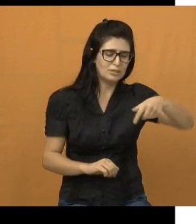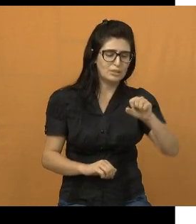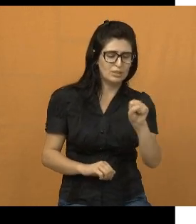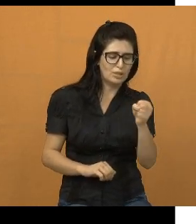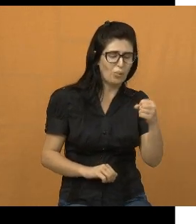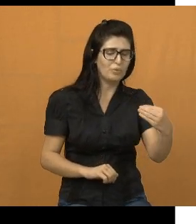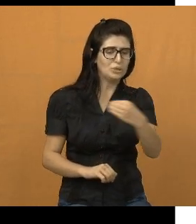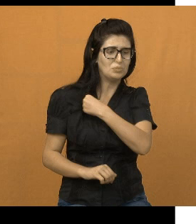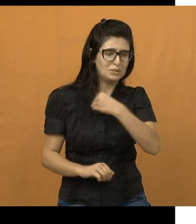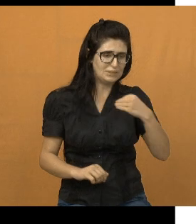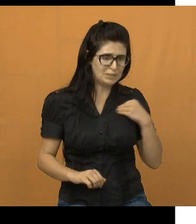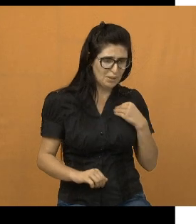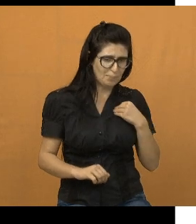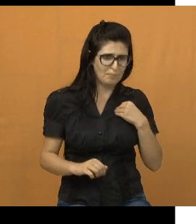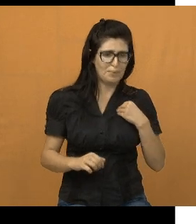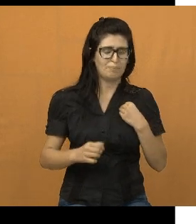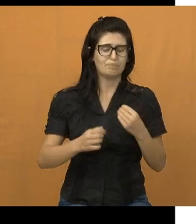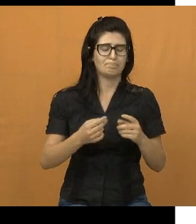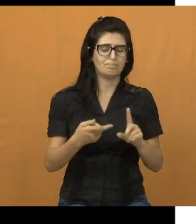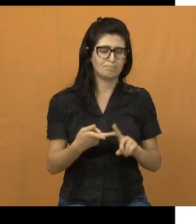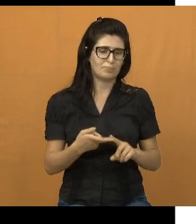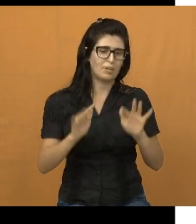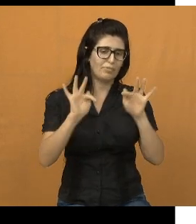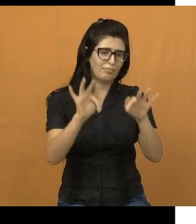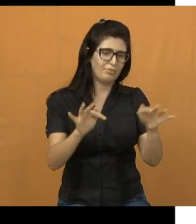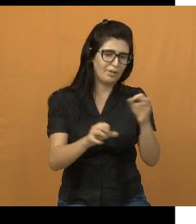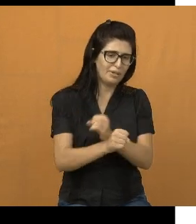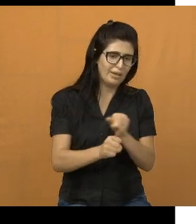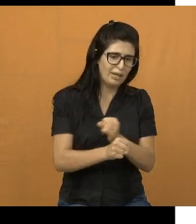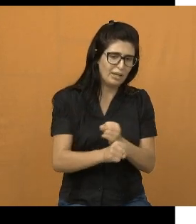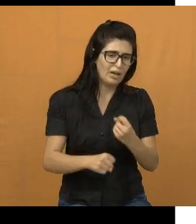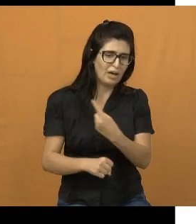vem num crescente também, encerramos o ano com